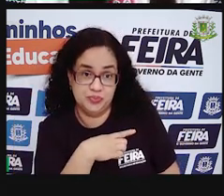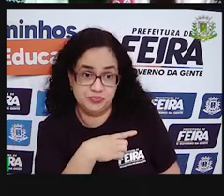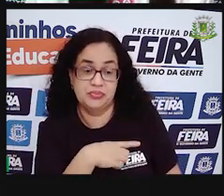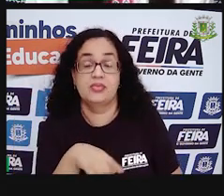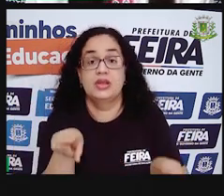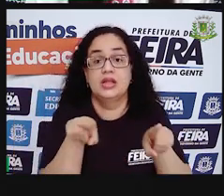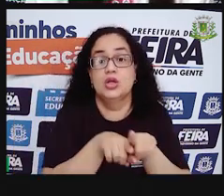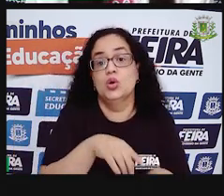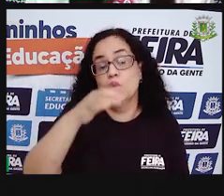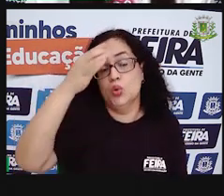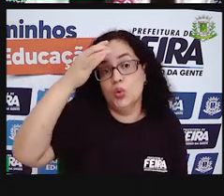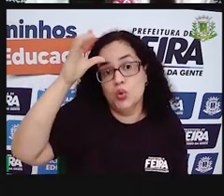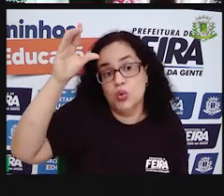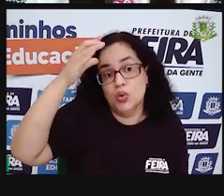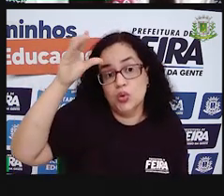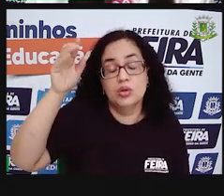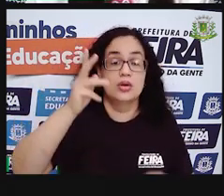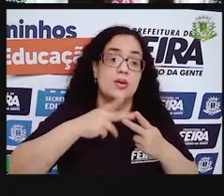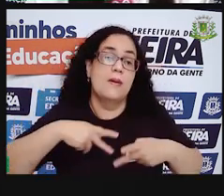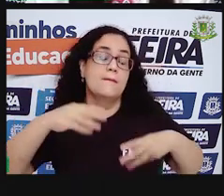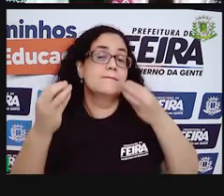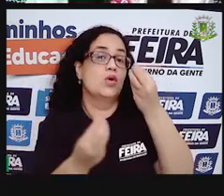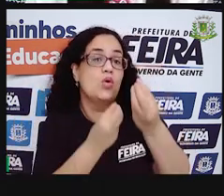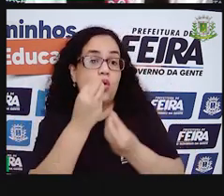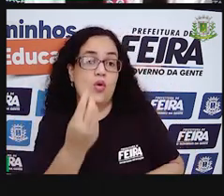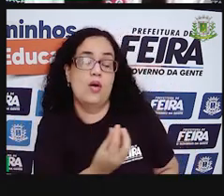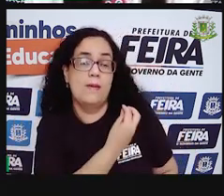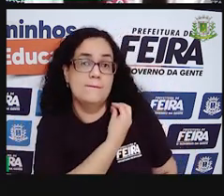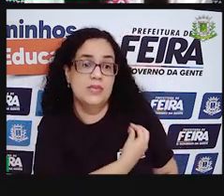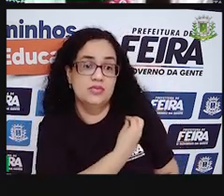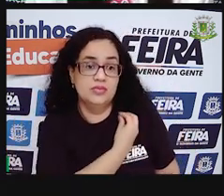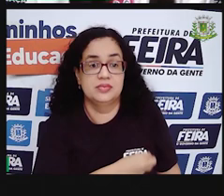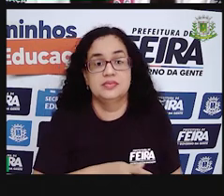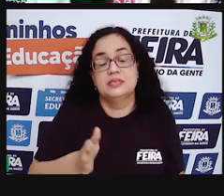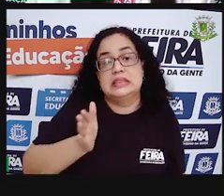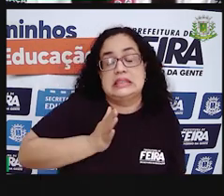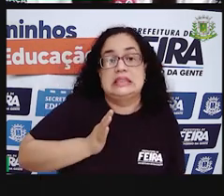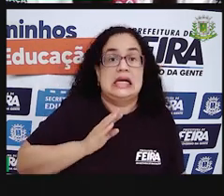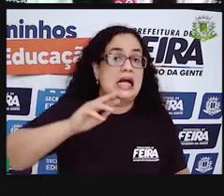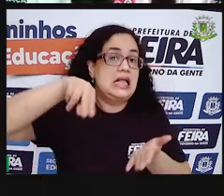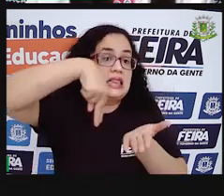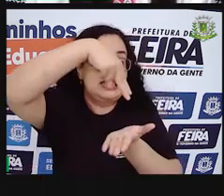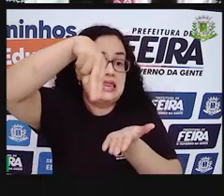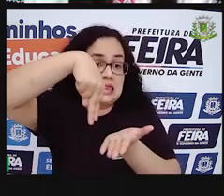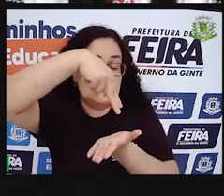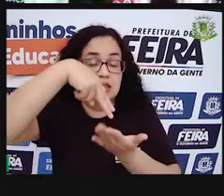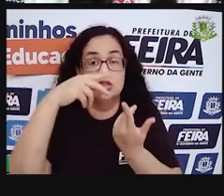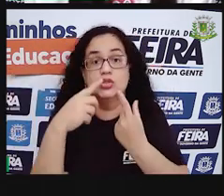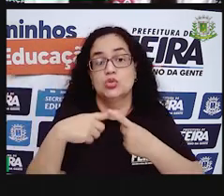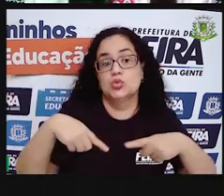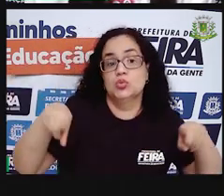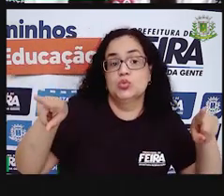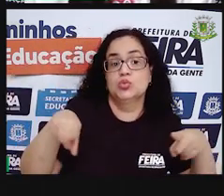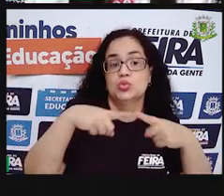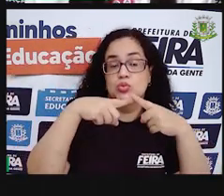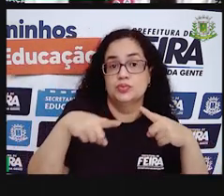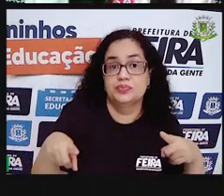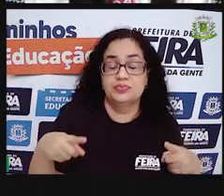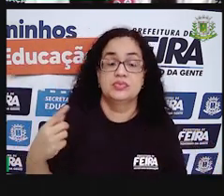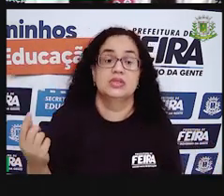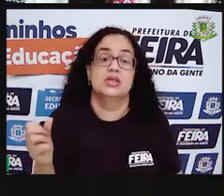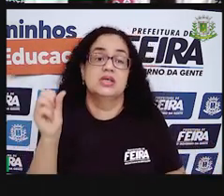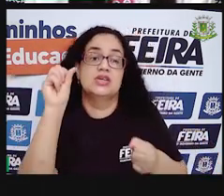culturais, os seus modos de vida, né? As suas riquezas, as suas danças, as suas músicas, e fizeram aí do